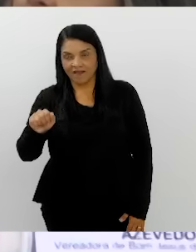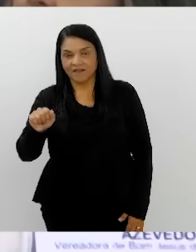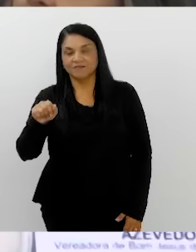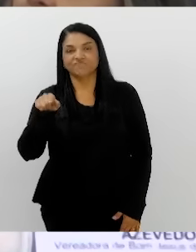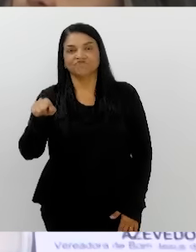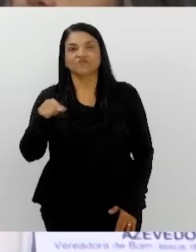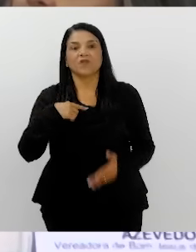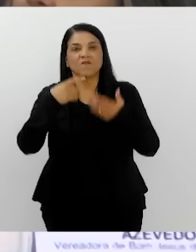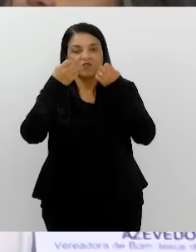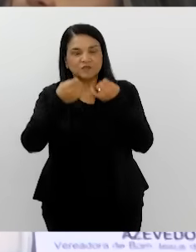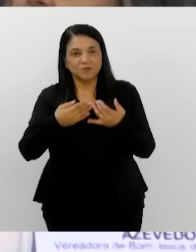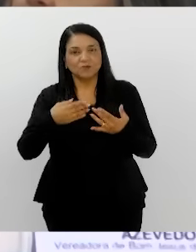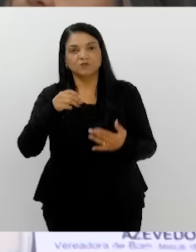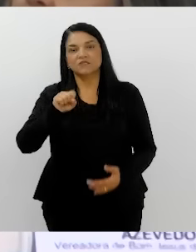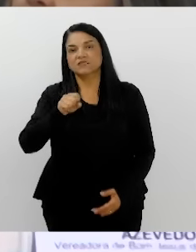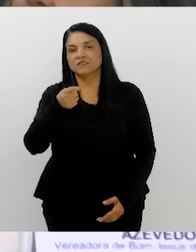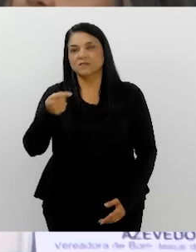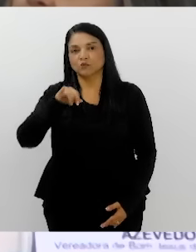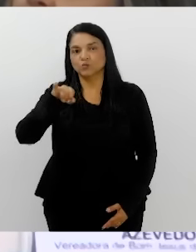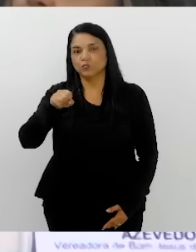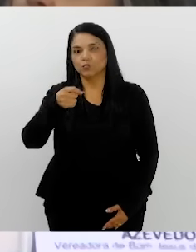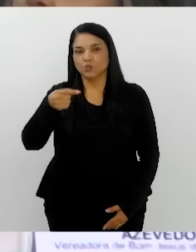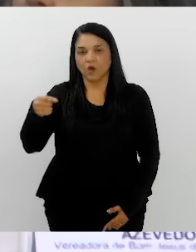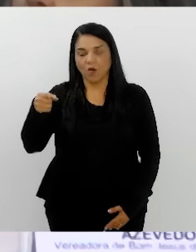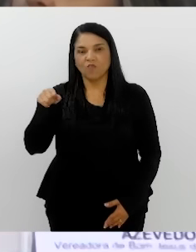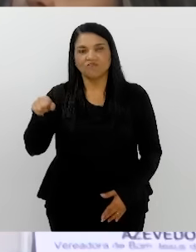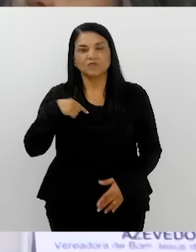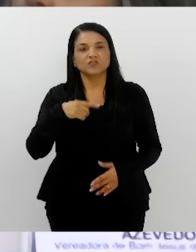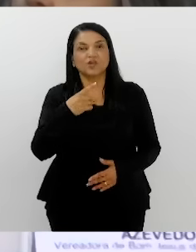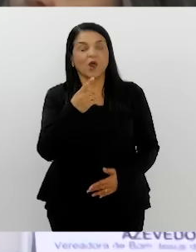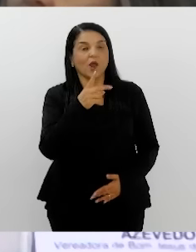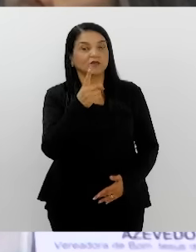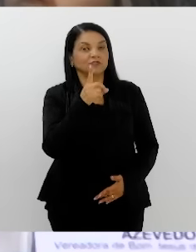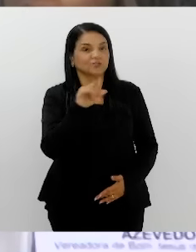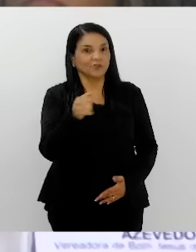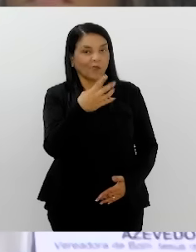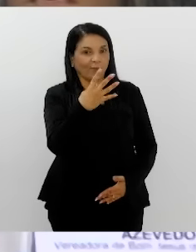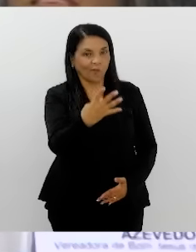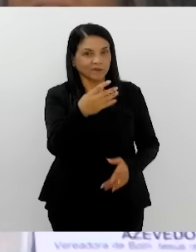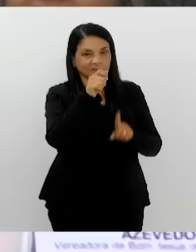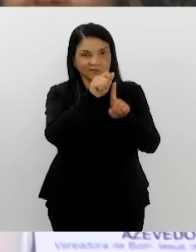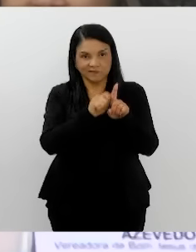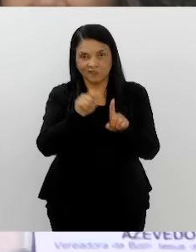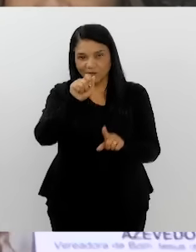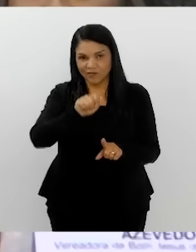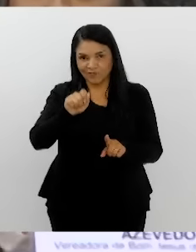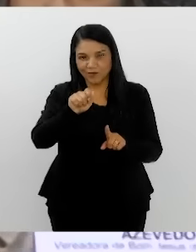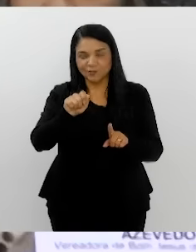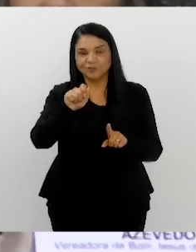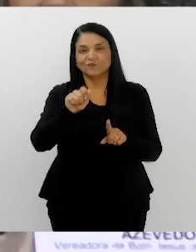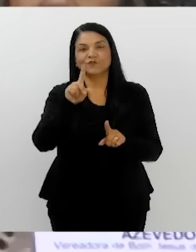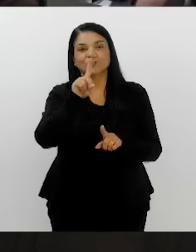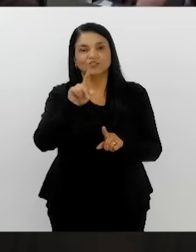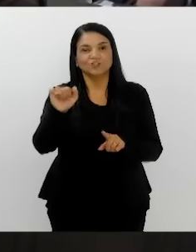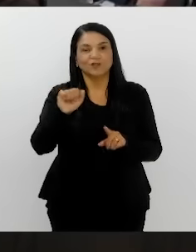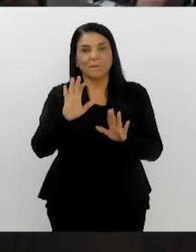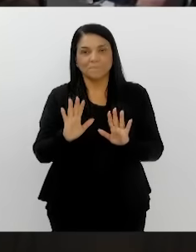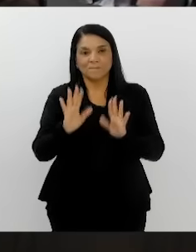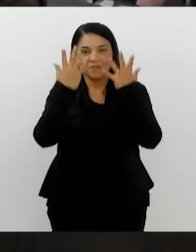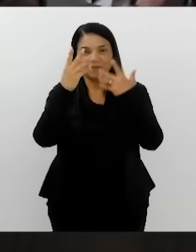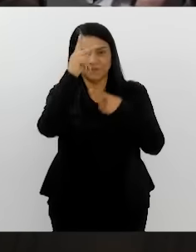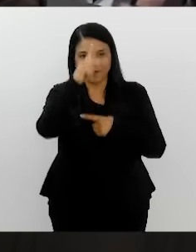Maria Vianney, dia 4 de agosto foi o dia dos padres, então vamos dar uma salva de padres para todos os nossos sacerdotes, uma salva de palmas para todos